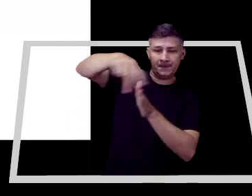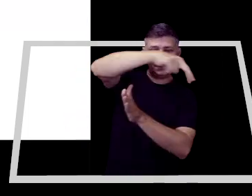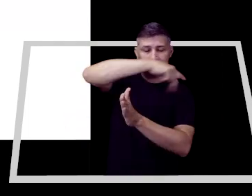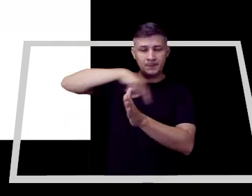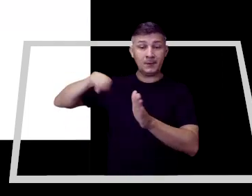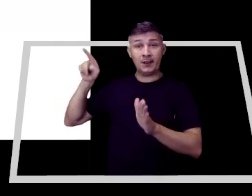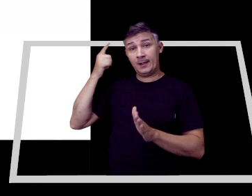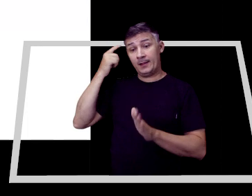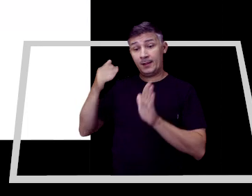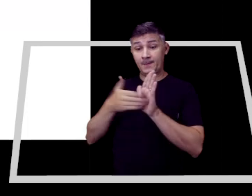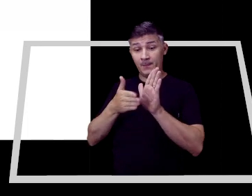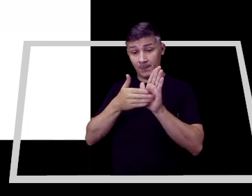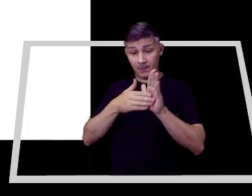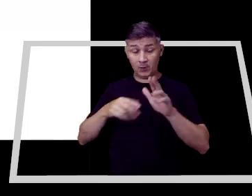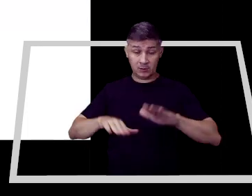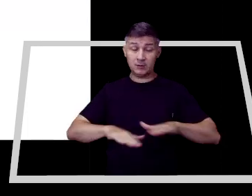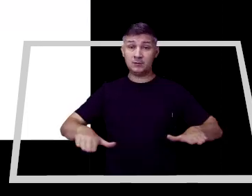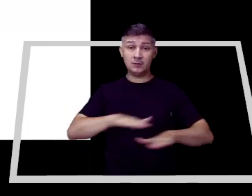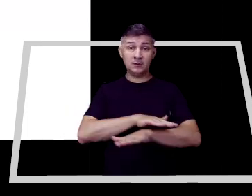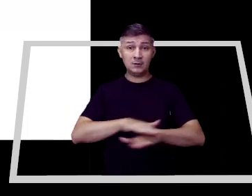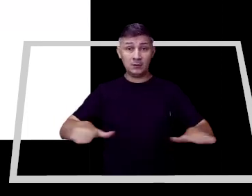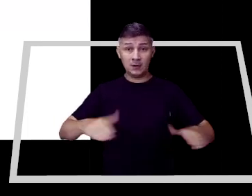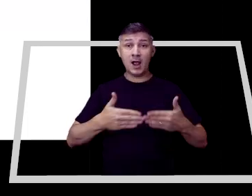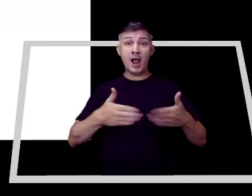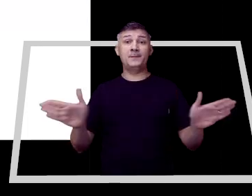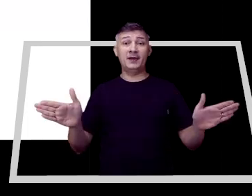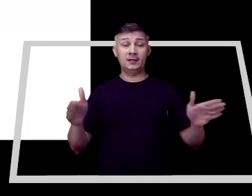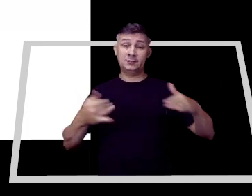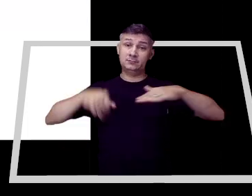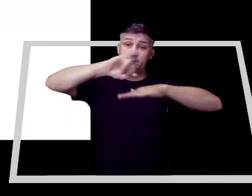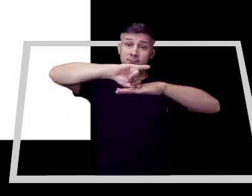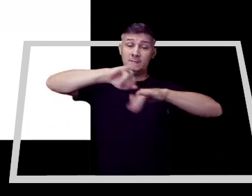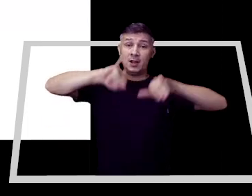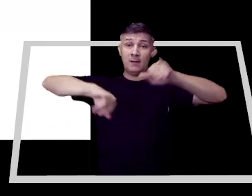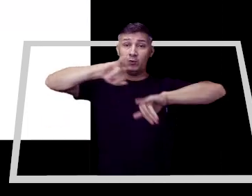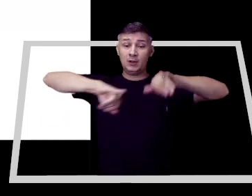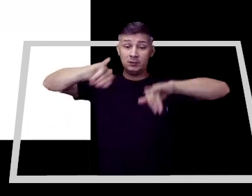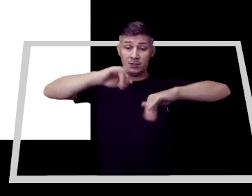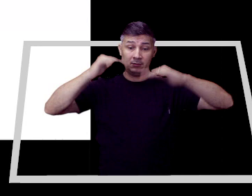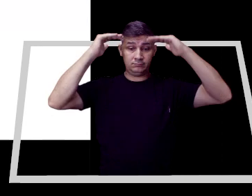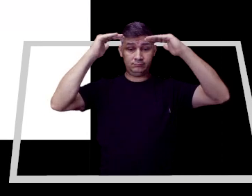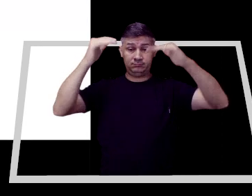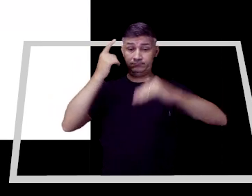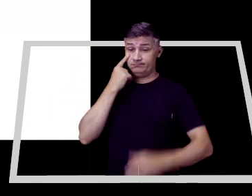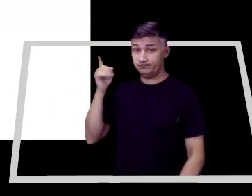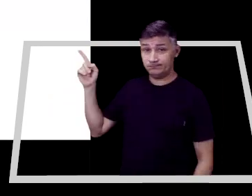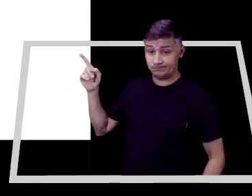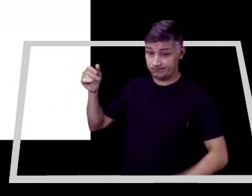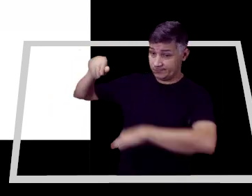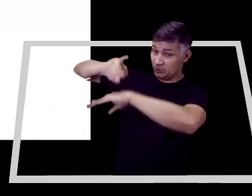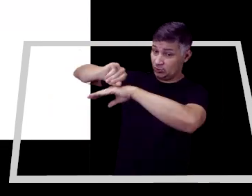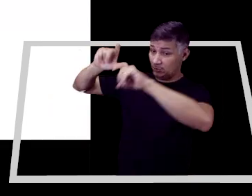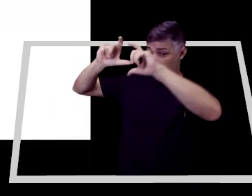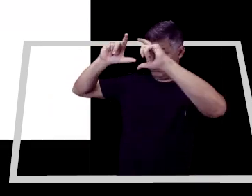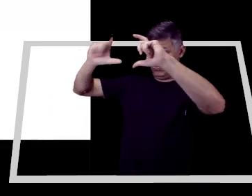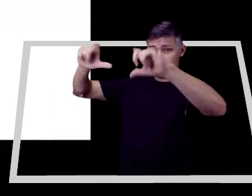mostra isso que a gente estava propondo, esse chão mais aberto e todos os laboratórios pairando sobre esse